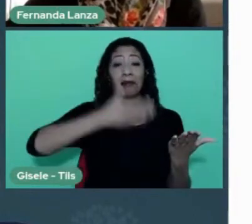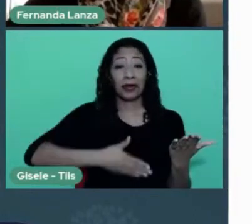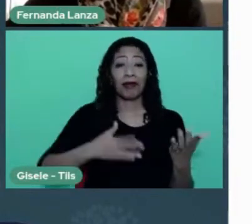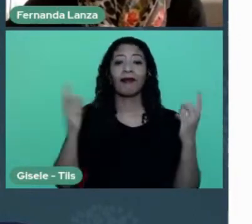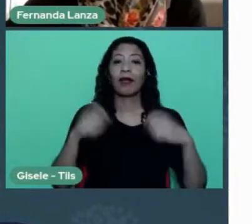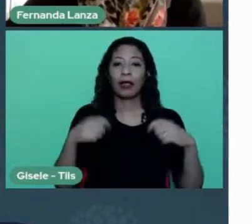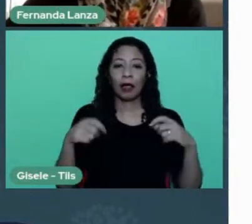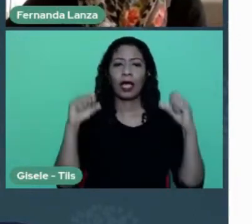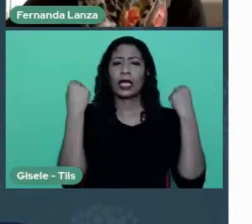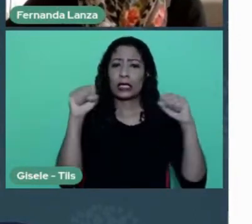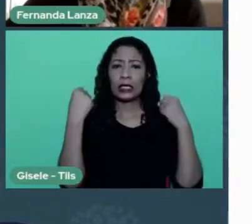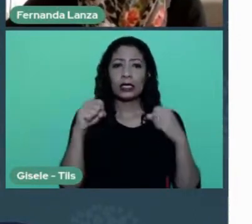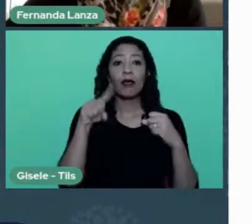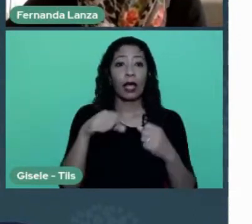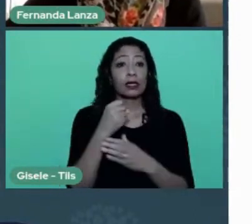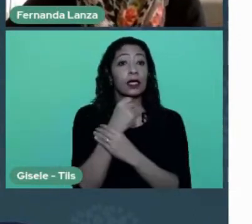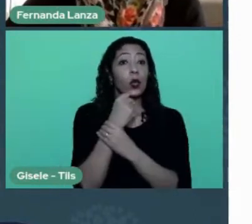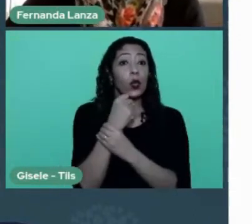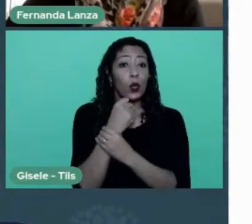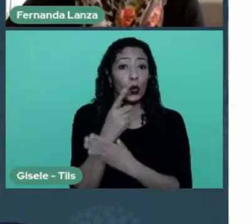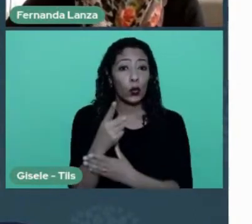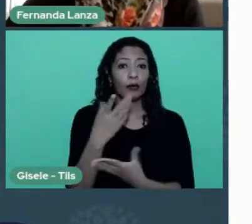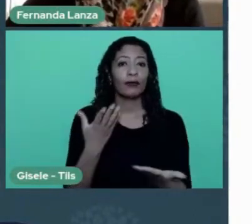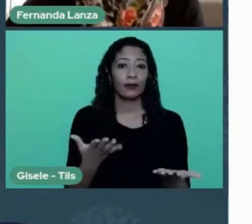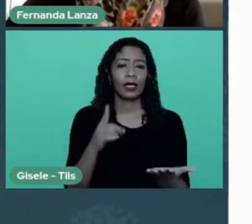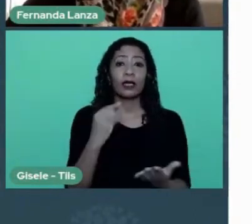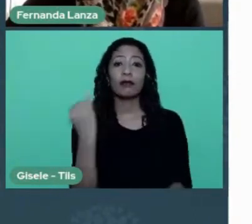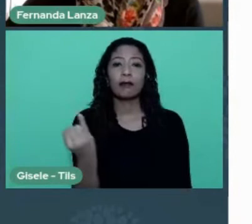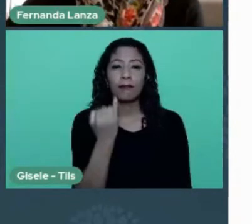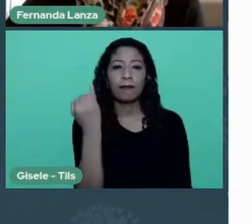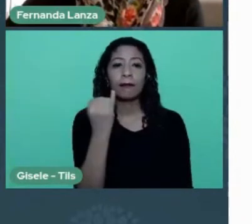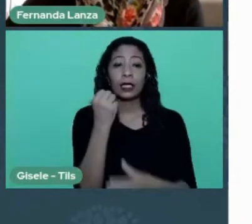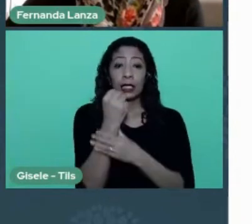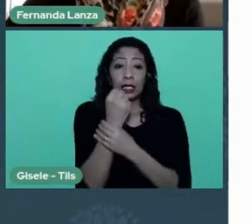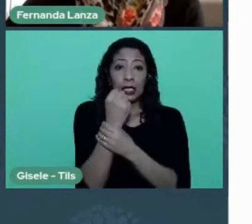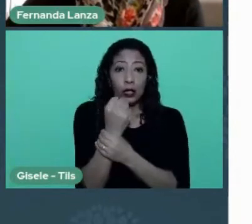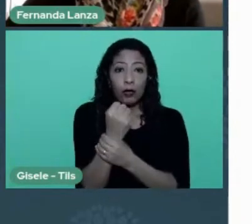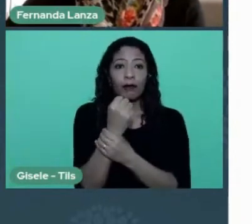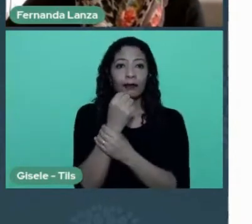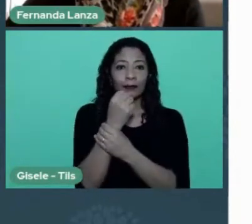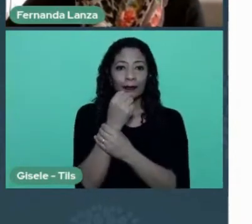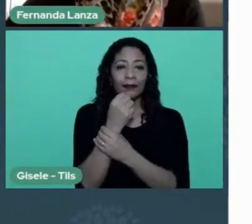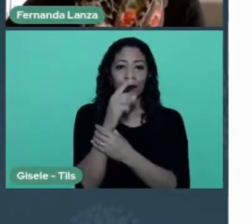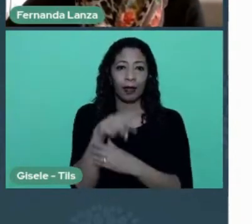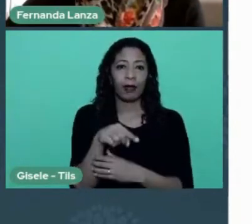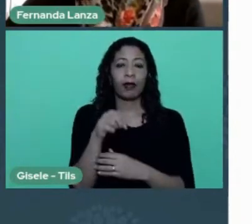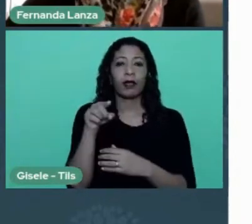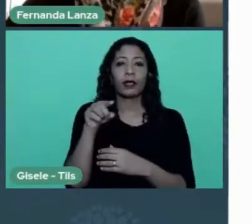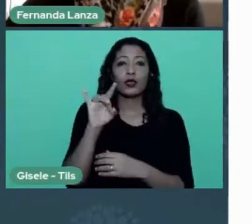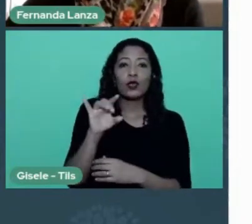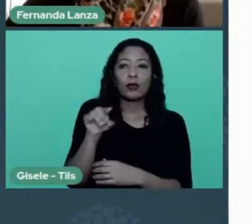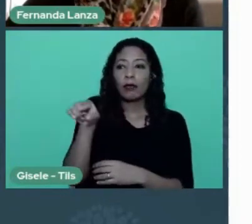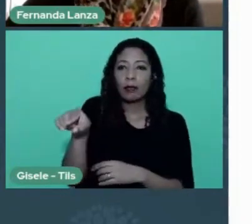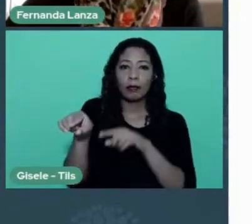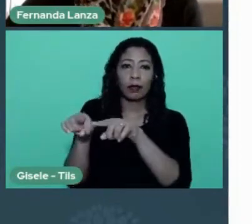maneira segura, e isso é extremamente importante para passar segurança não só para a criança, mas